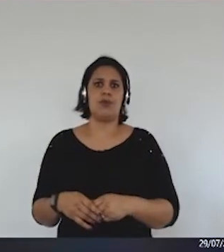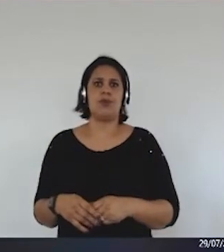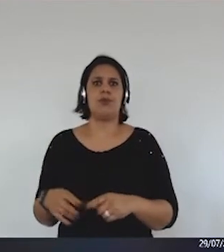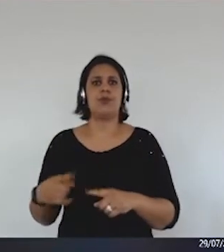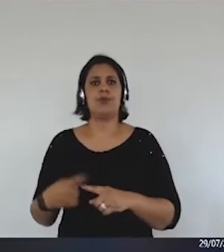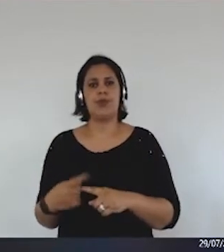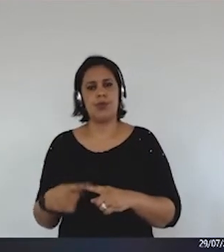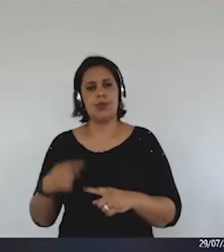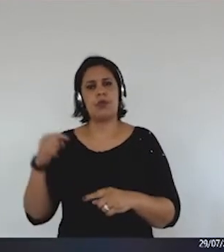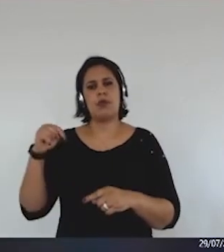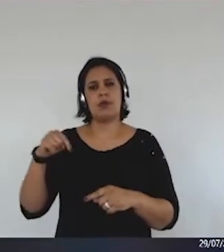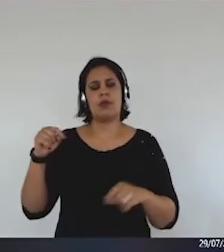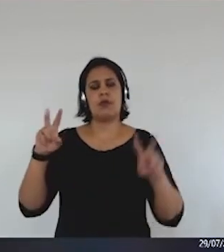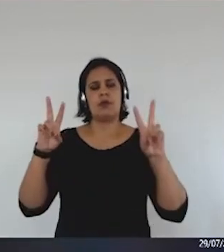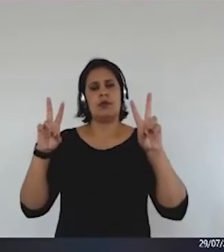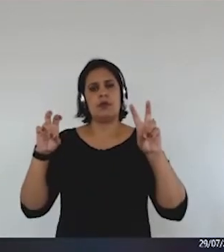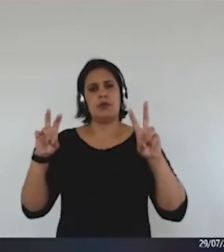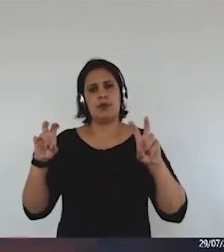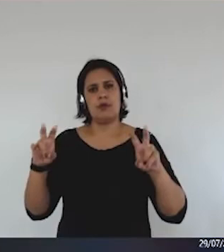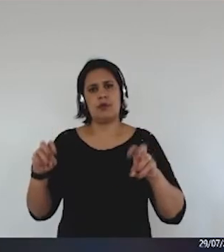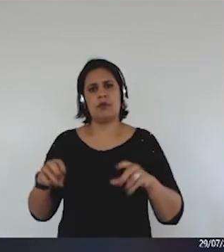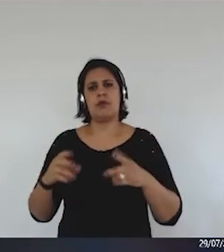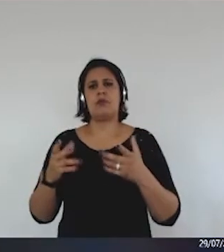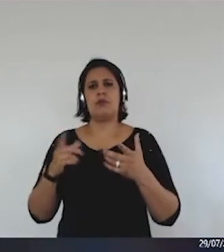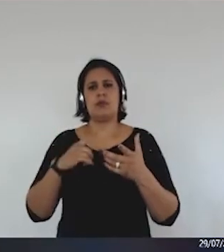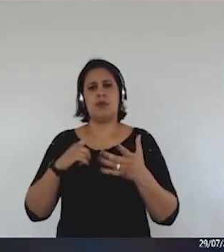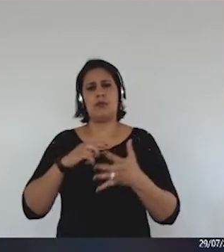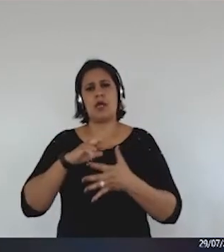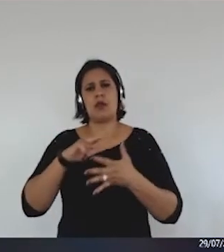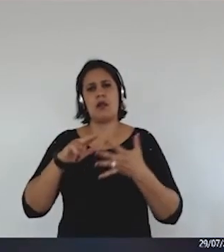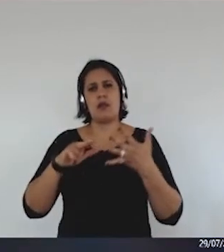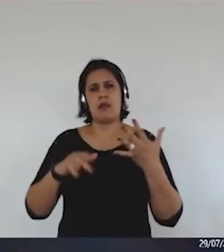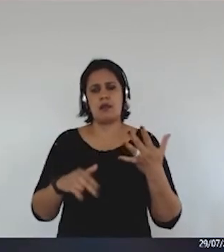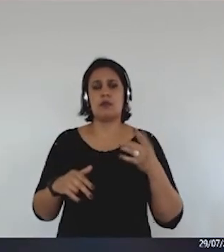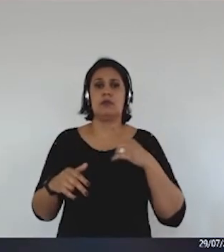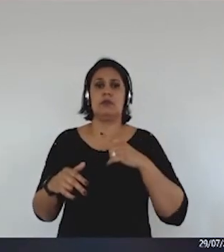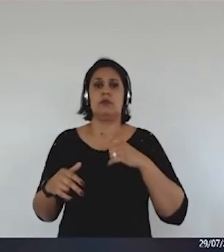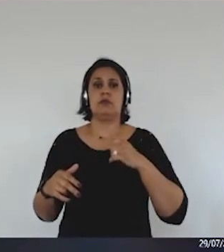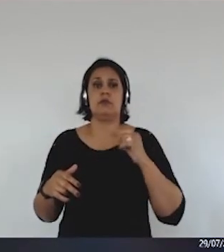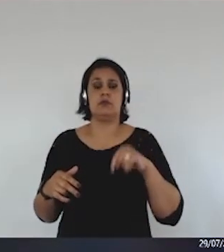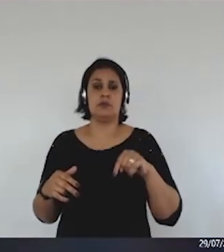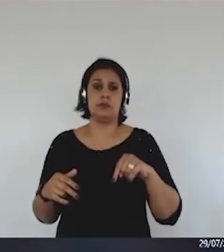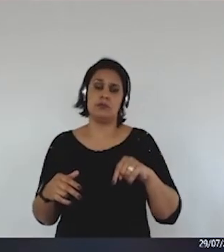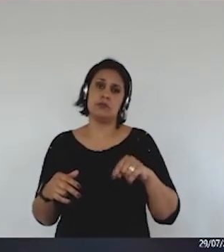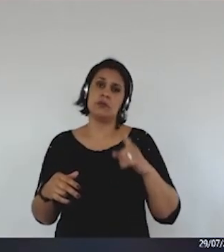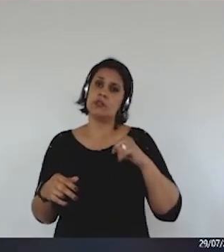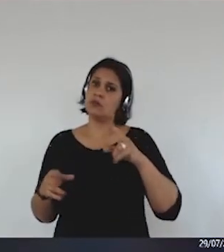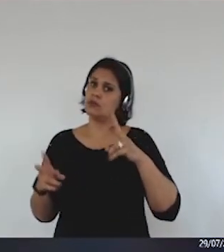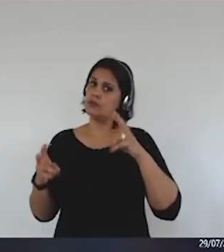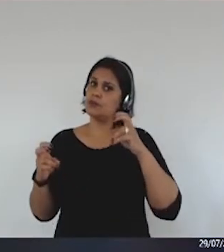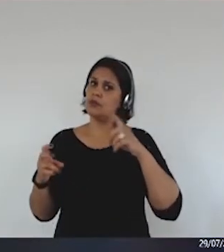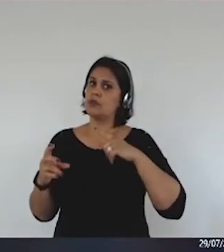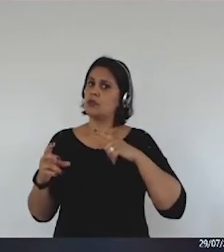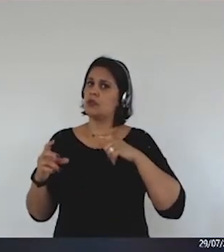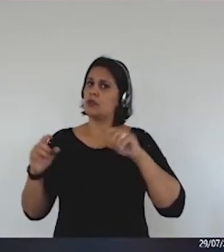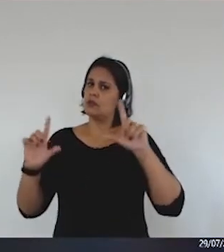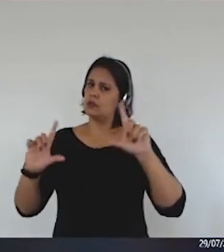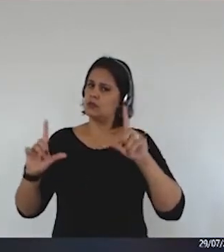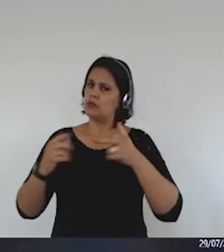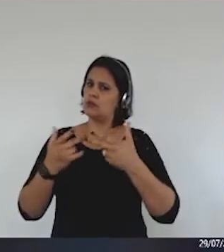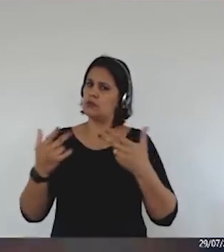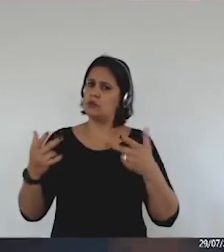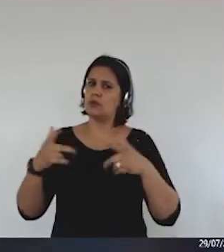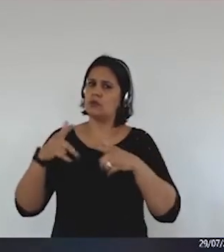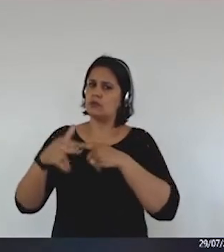em razão das diversas situações que a gente verifica nas mídias de